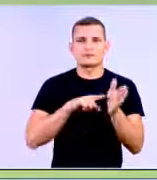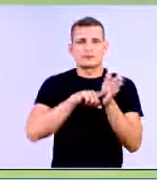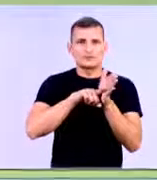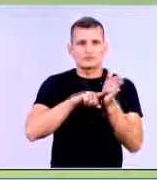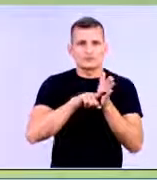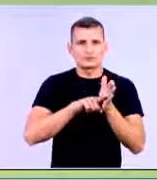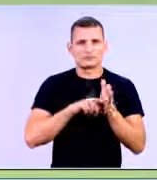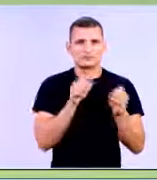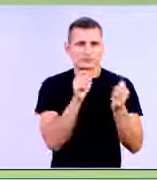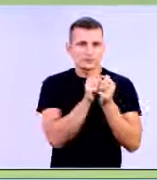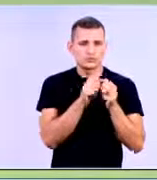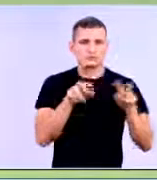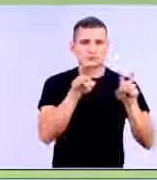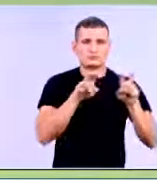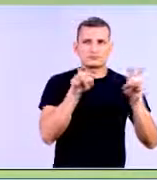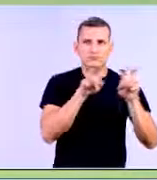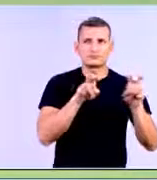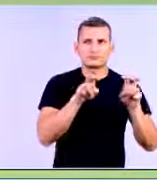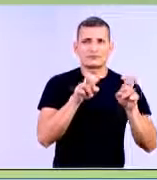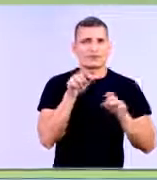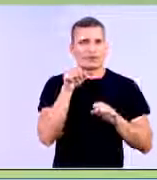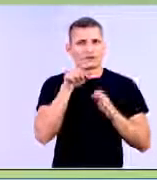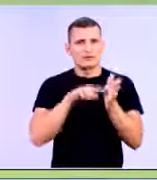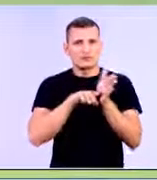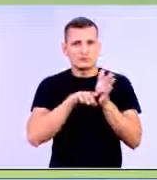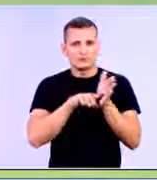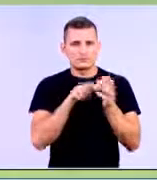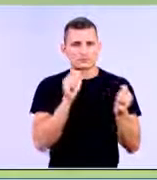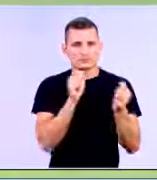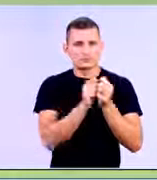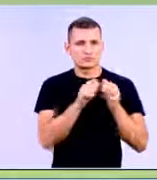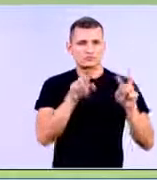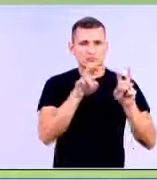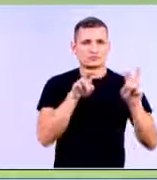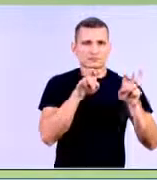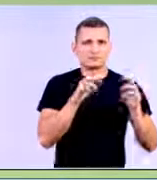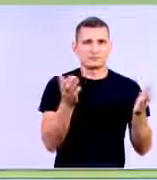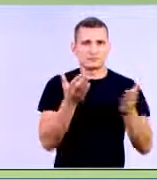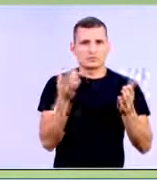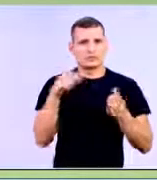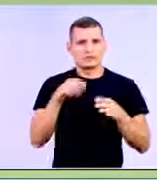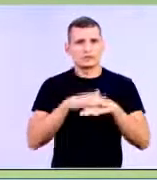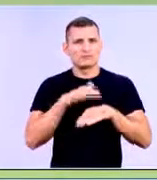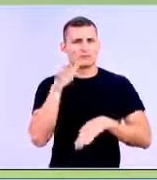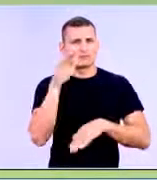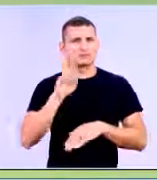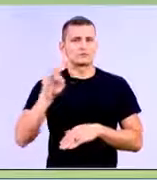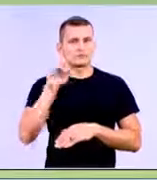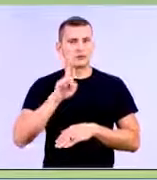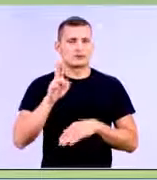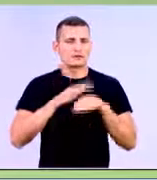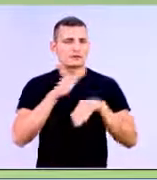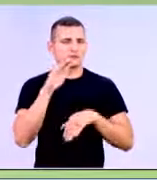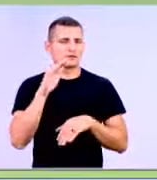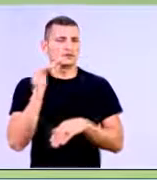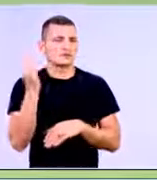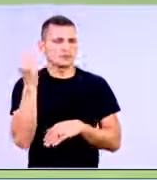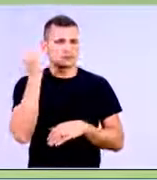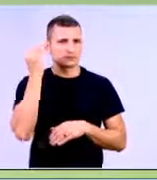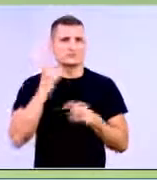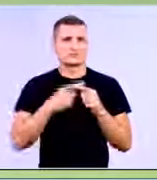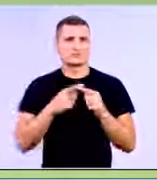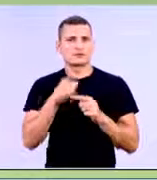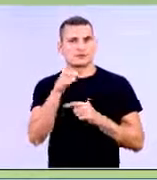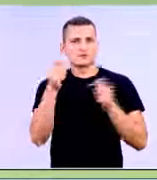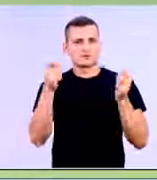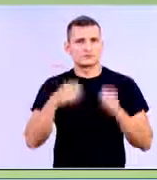o computador. Essa abordagem com o computador, hoje ela é a mais eficaz. Por quê? Porque